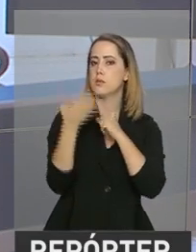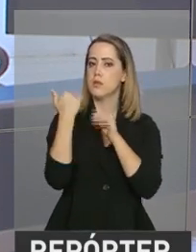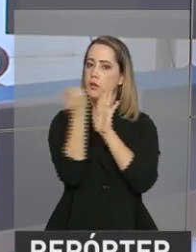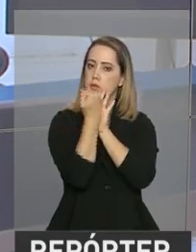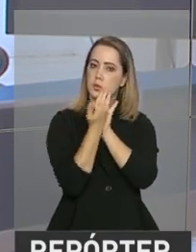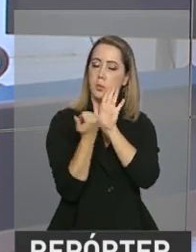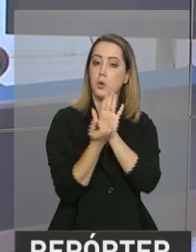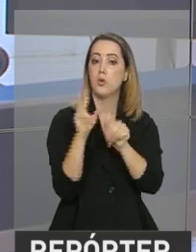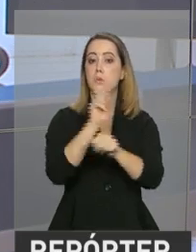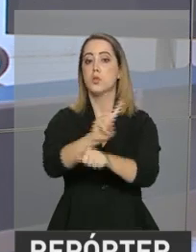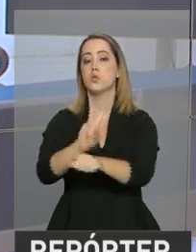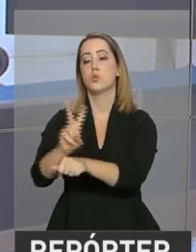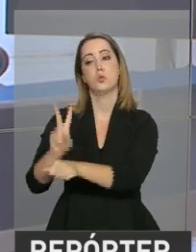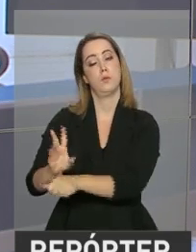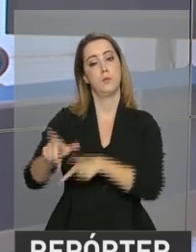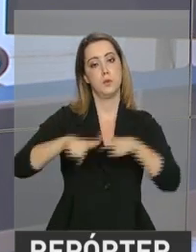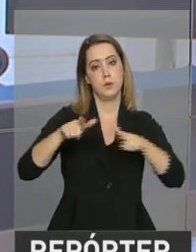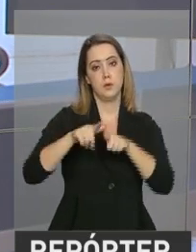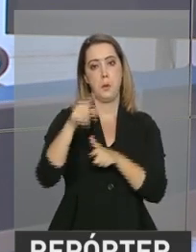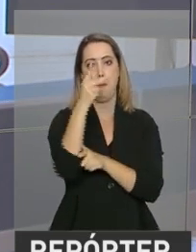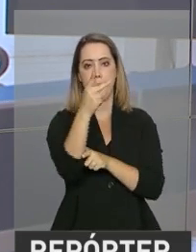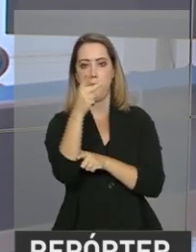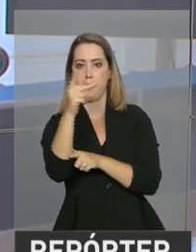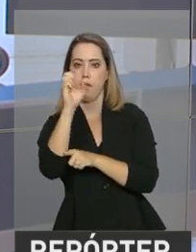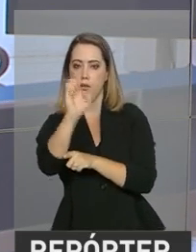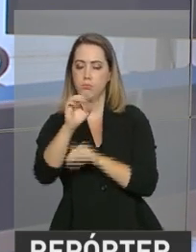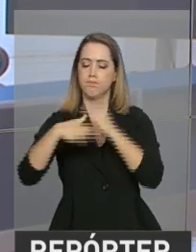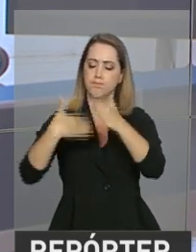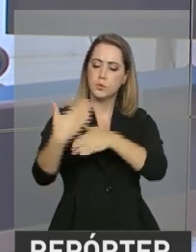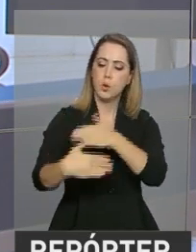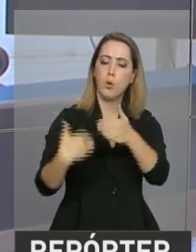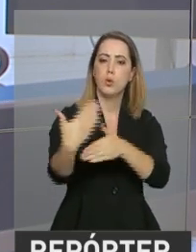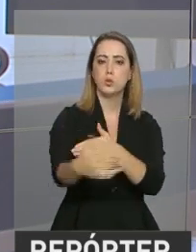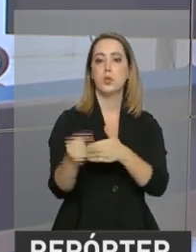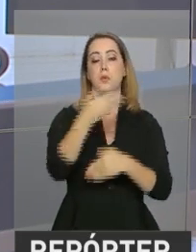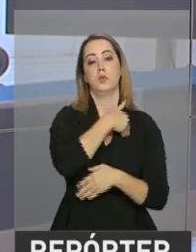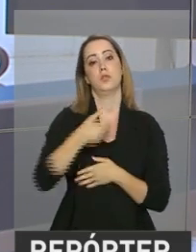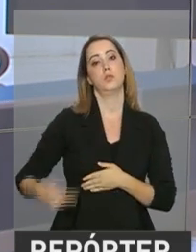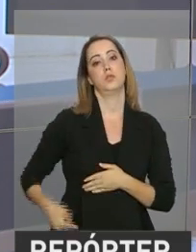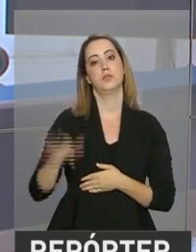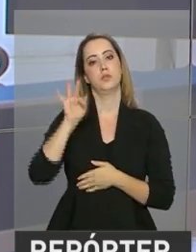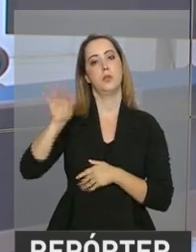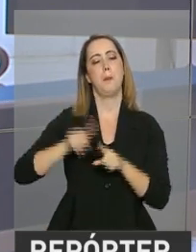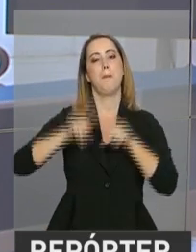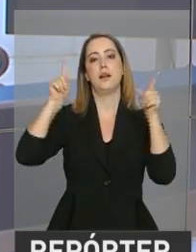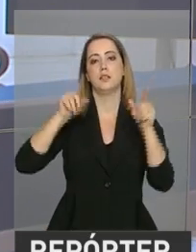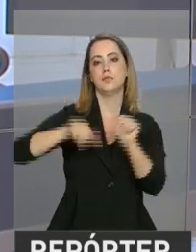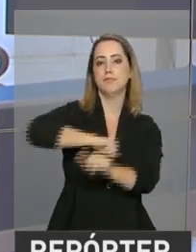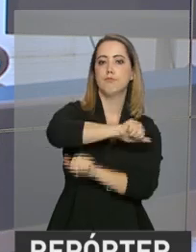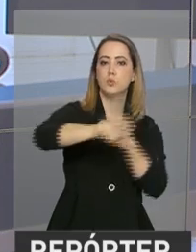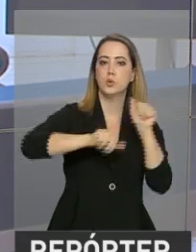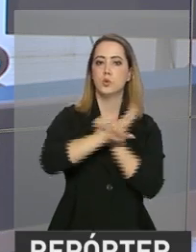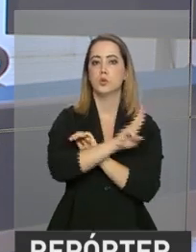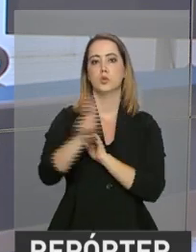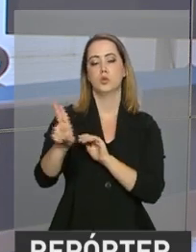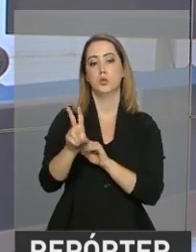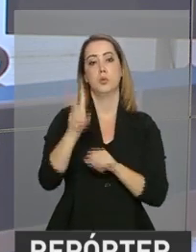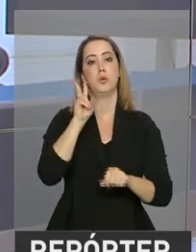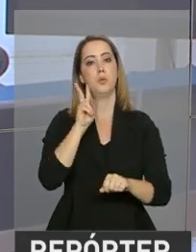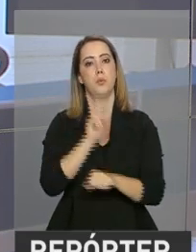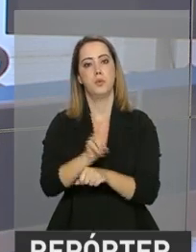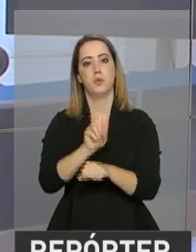de Proteção ao Emprego, PPE, vai ser mantido pelo governo federal, mas agora com o nome de Programa de Seguro ao